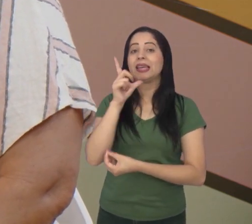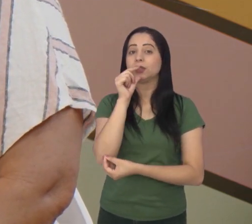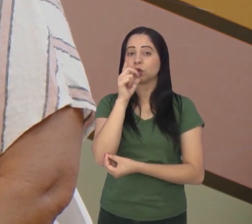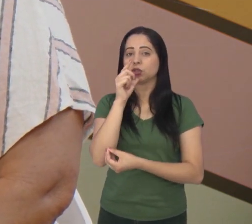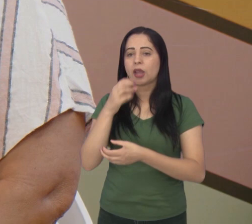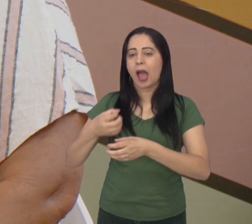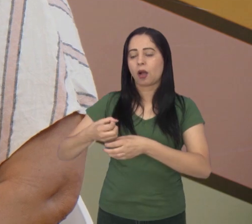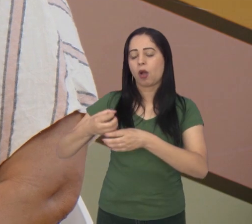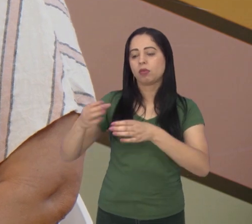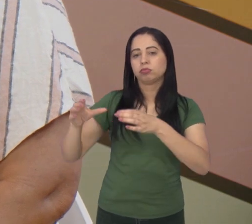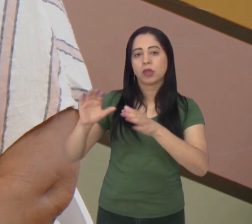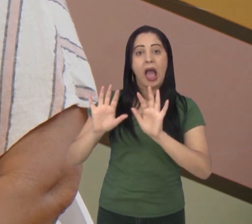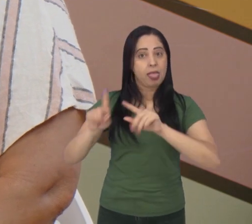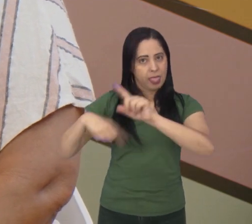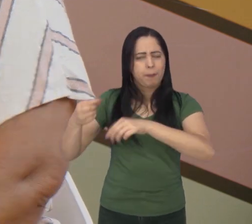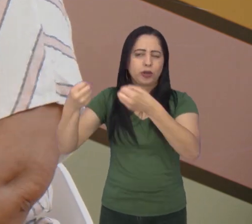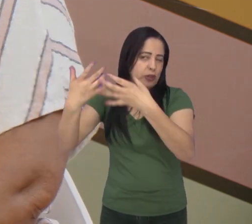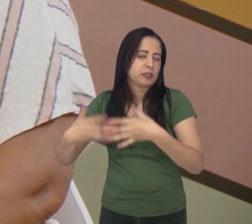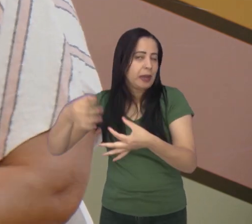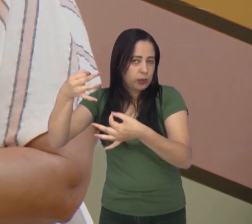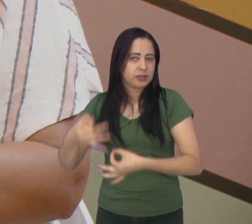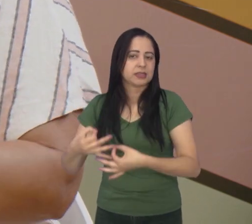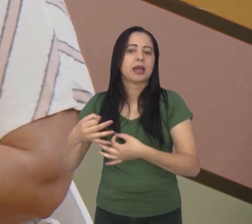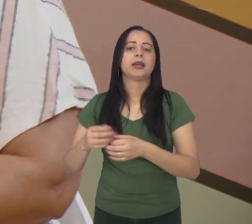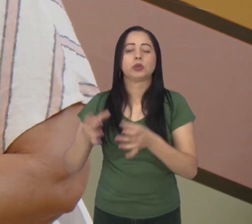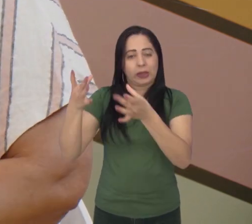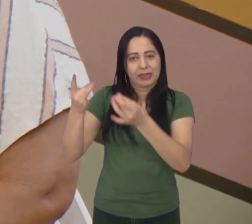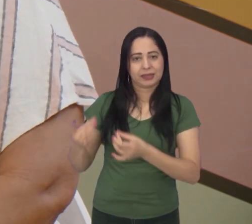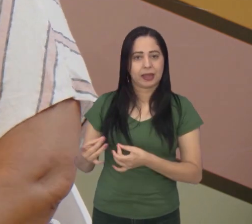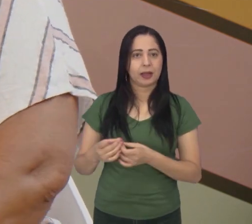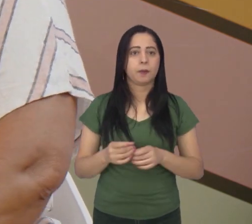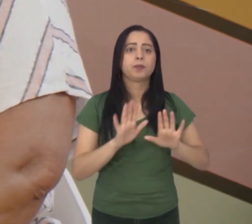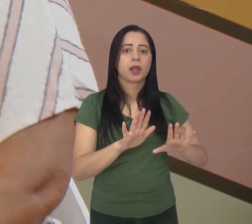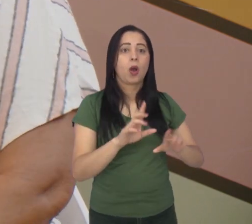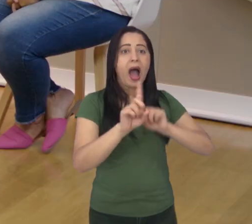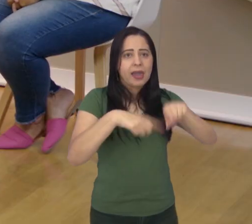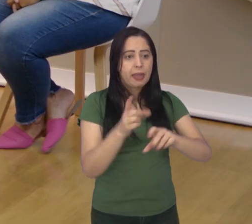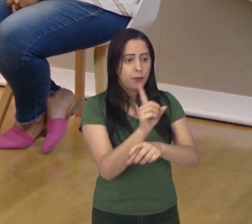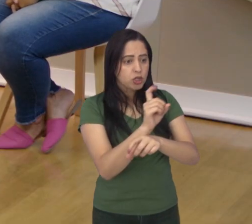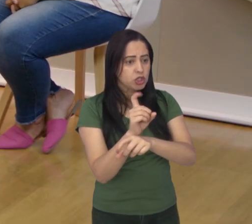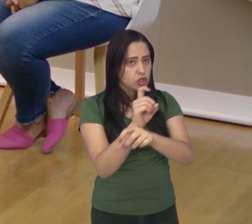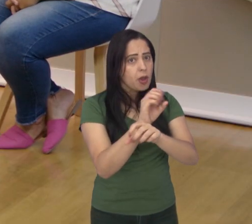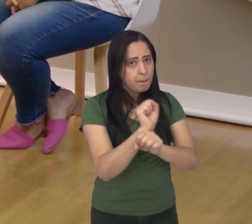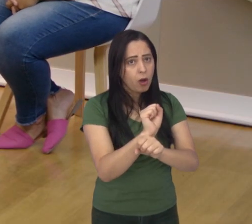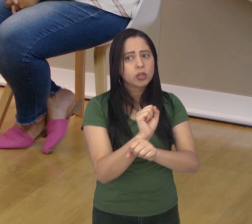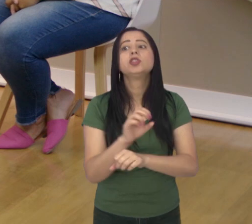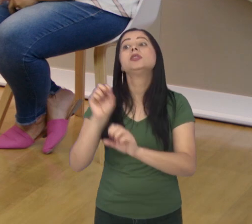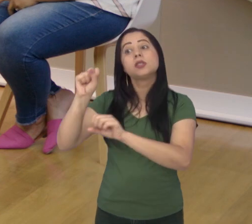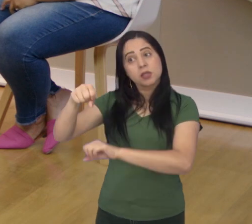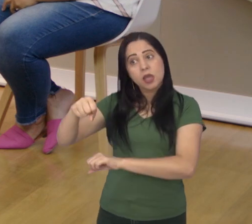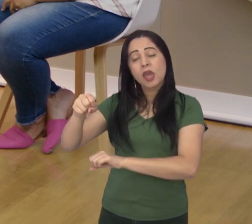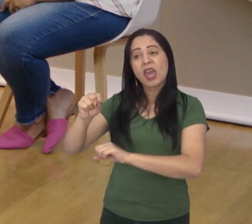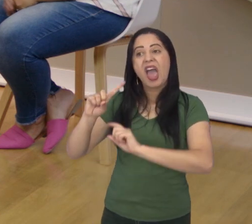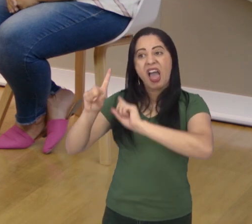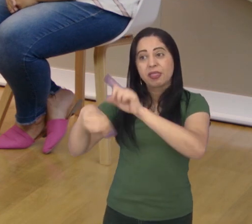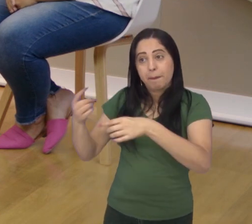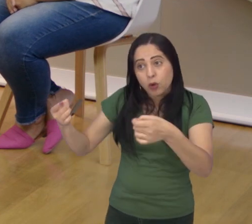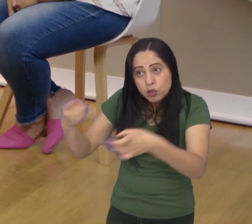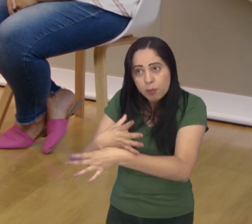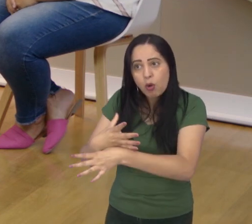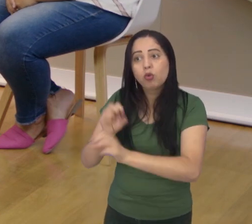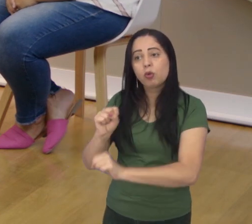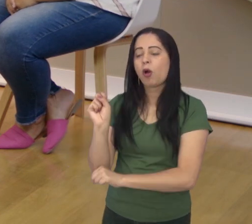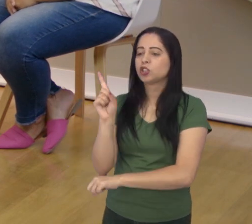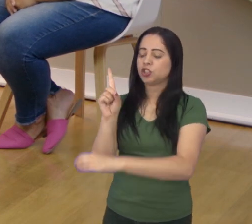passar a receitinha direitinho, bonitinha, e todo mundo vai poder fazer em casa. Depois eu pulverizo? Só pulverizar a planta depois que esse produto descansar